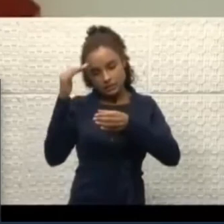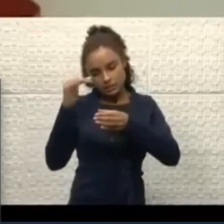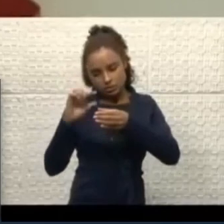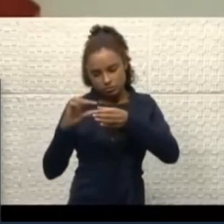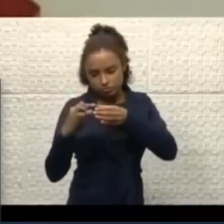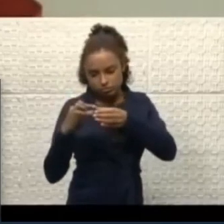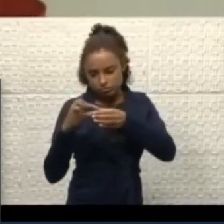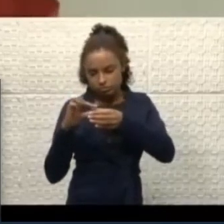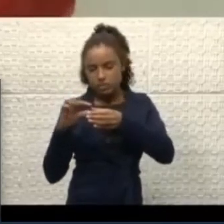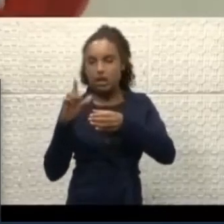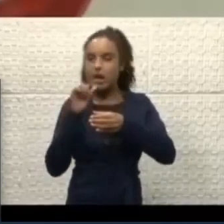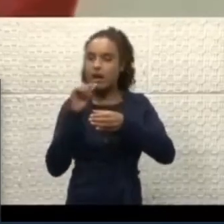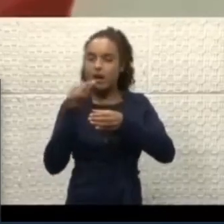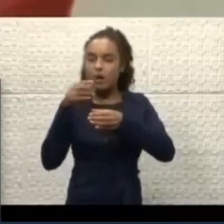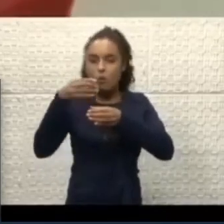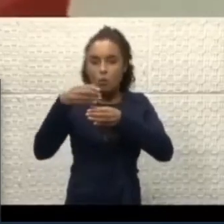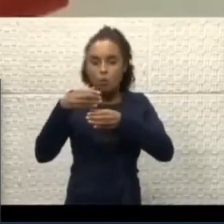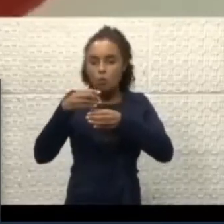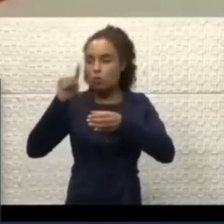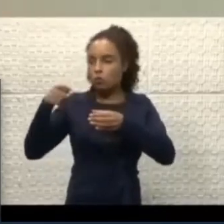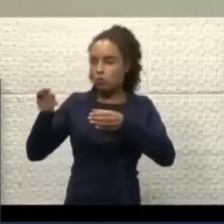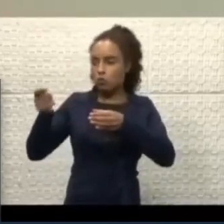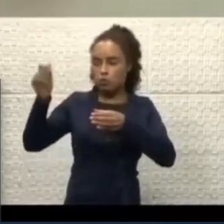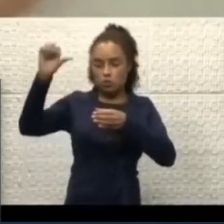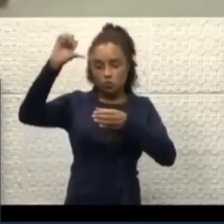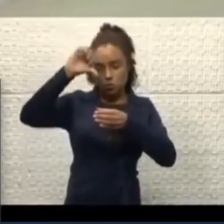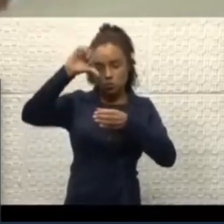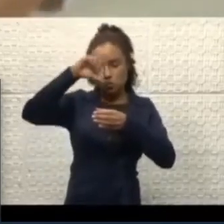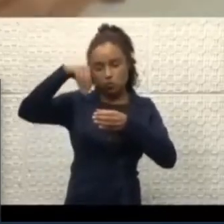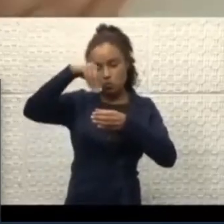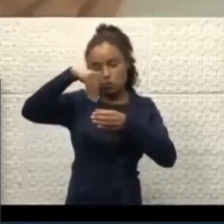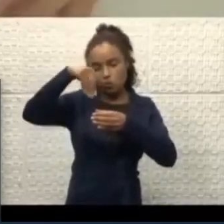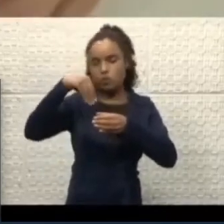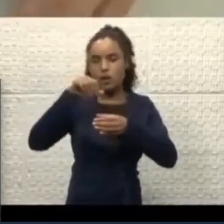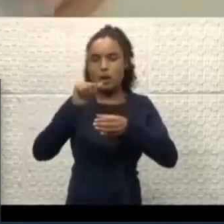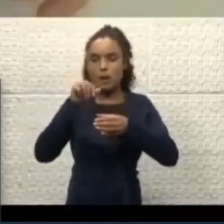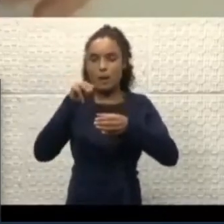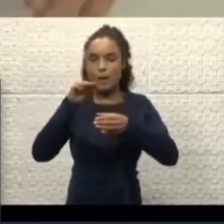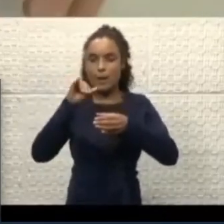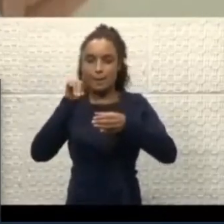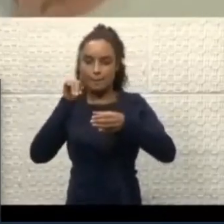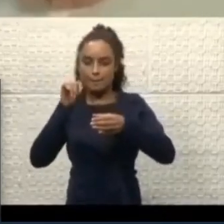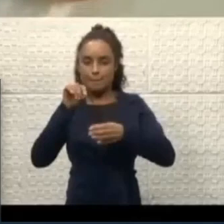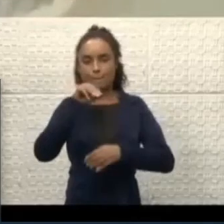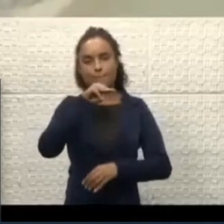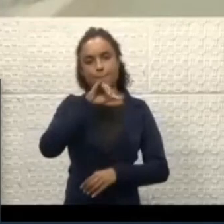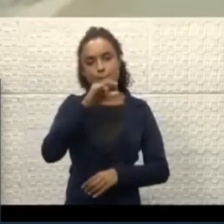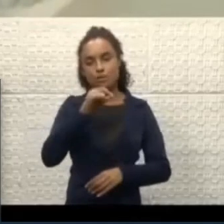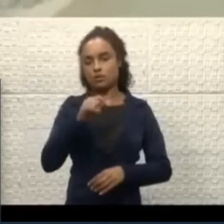Mediu os 260 ml, agora mistura com o amido de milho.